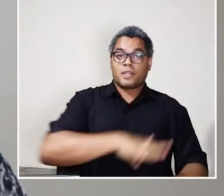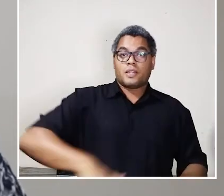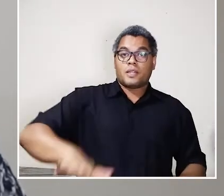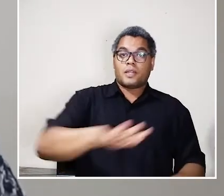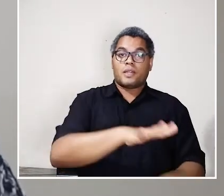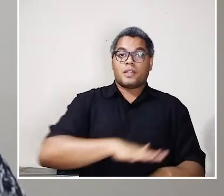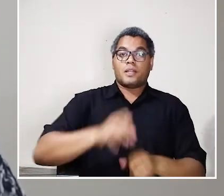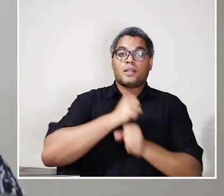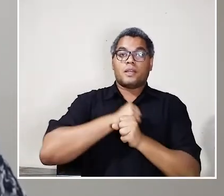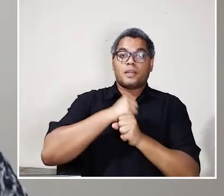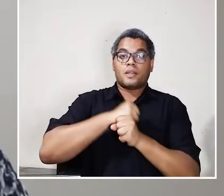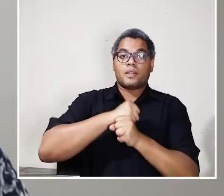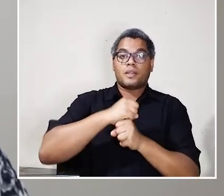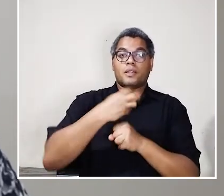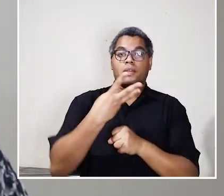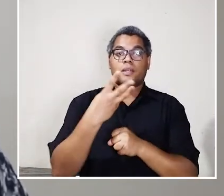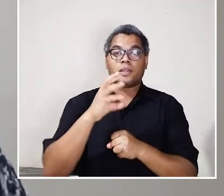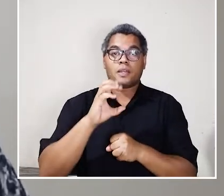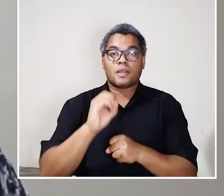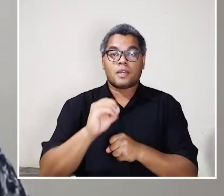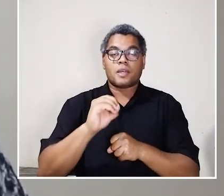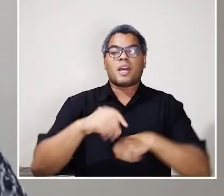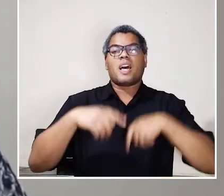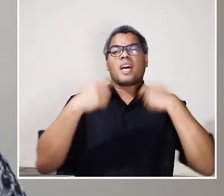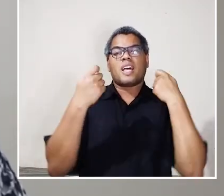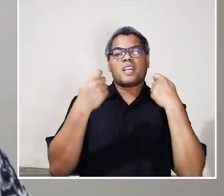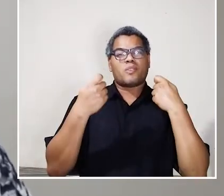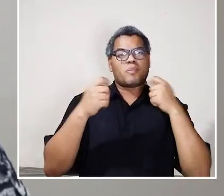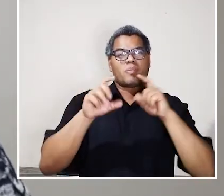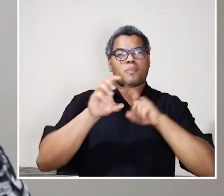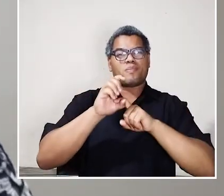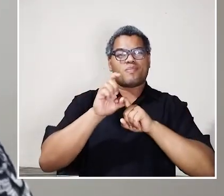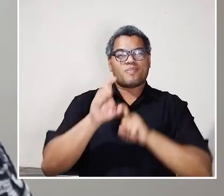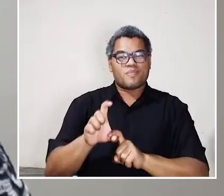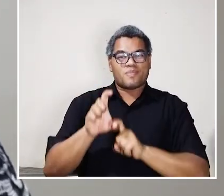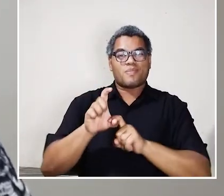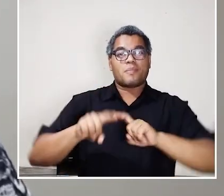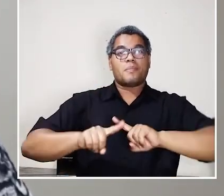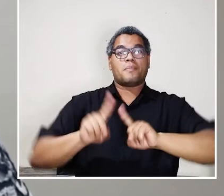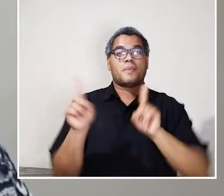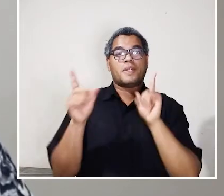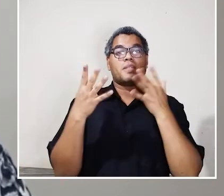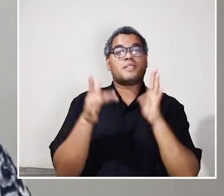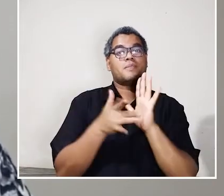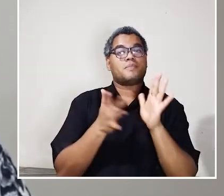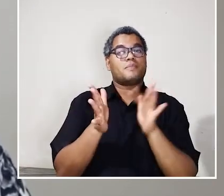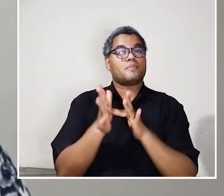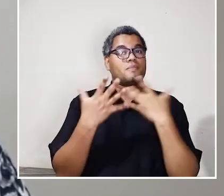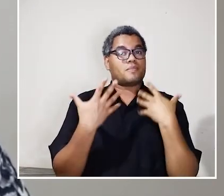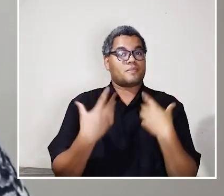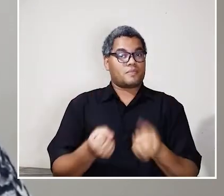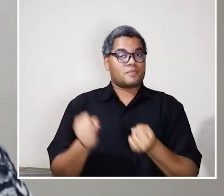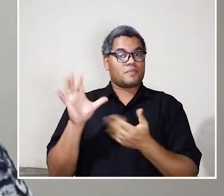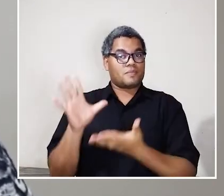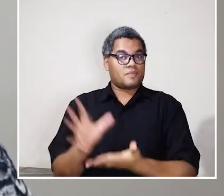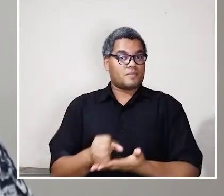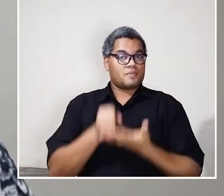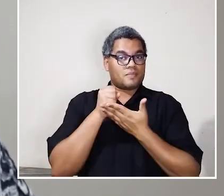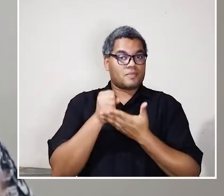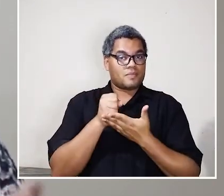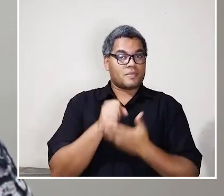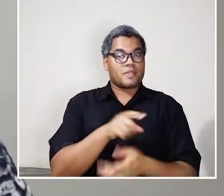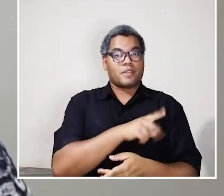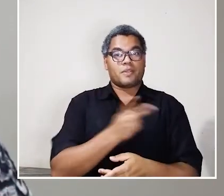quase 30 anos, totalmente dependentes, mas eles aceitaram a Cristo como Salvador.